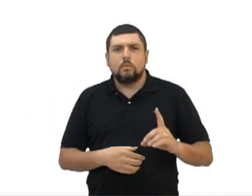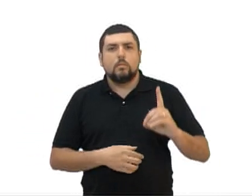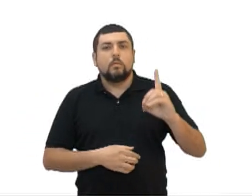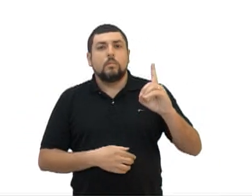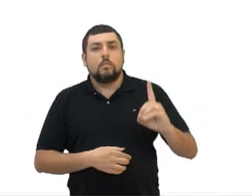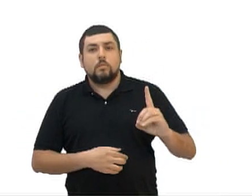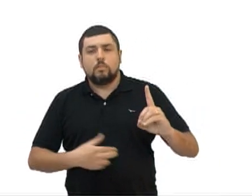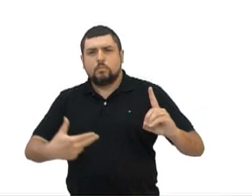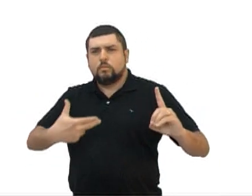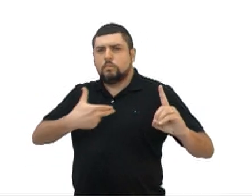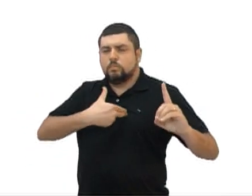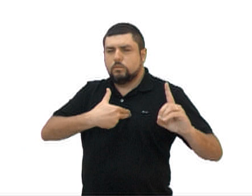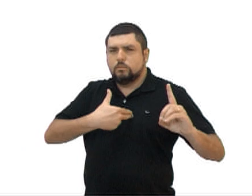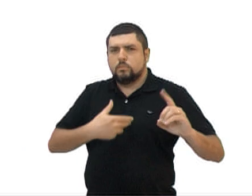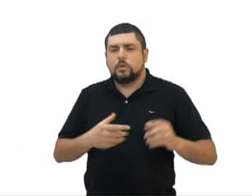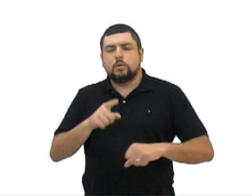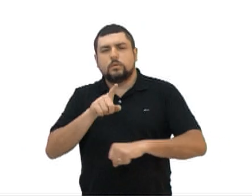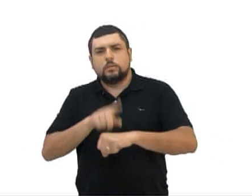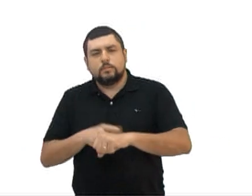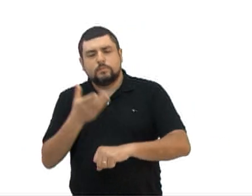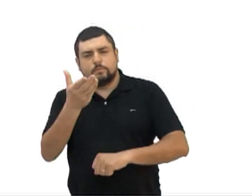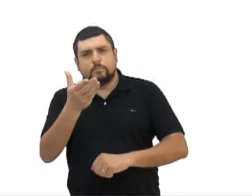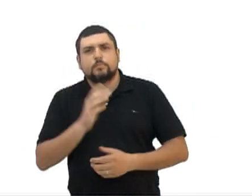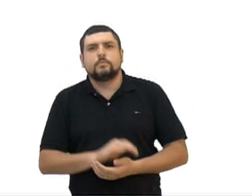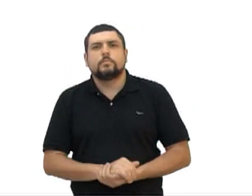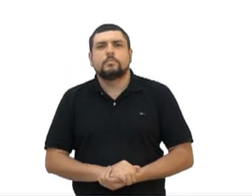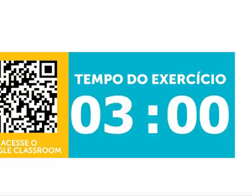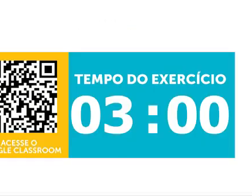D, Getúlio Vargas. Tempo para vocês.